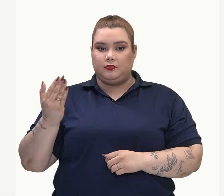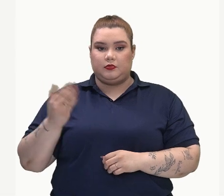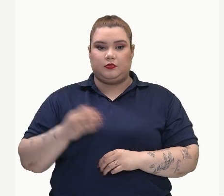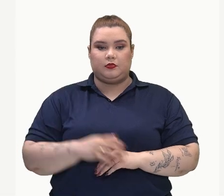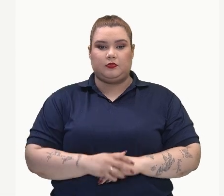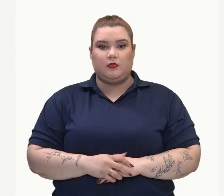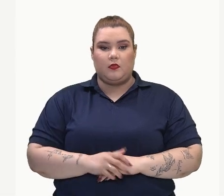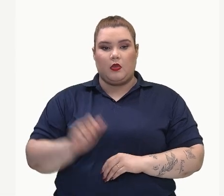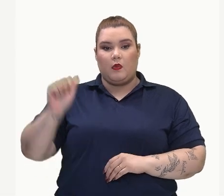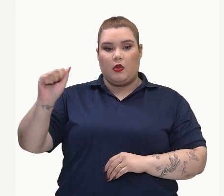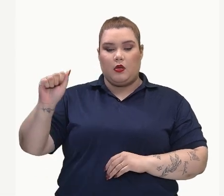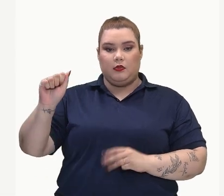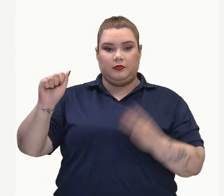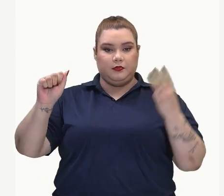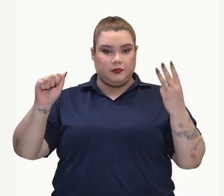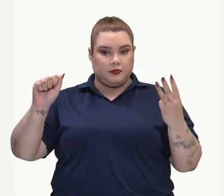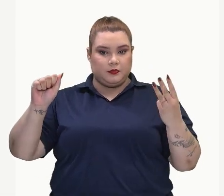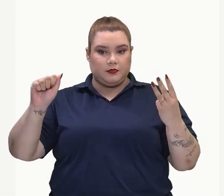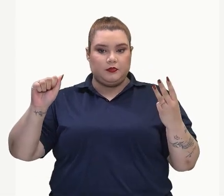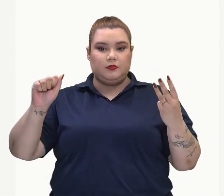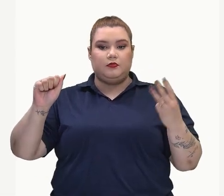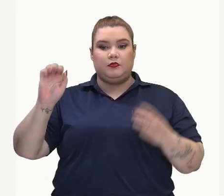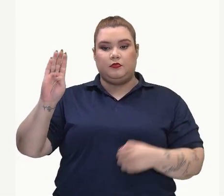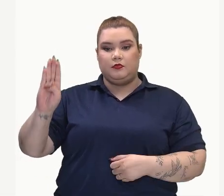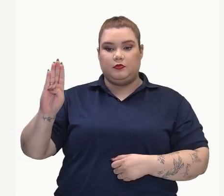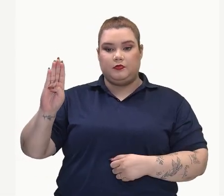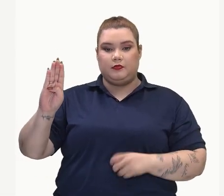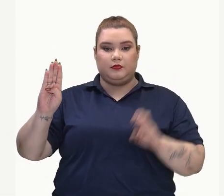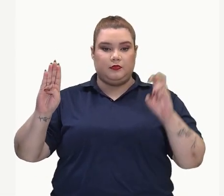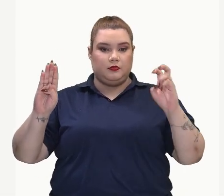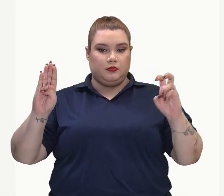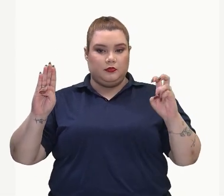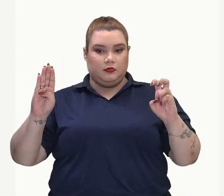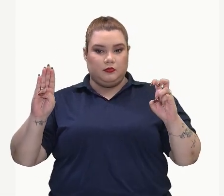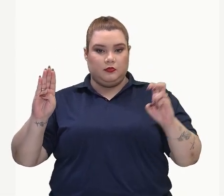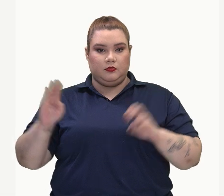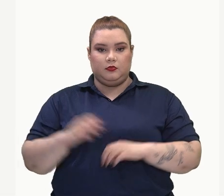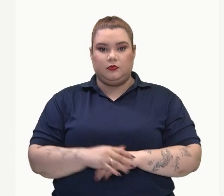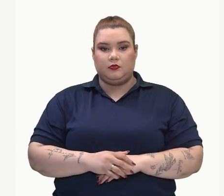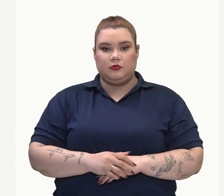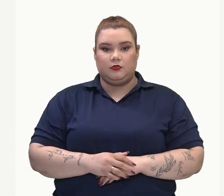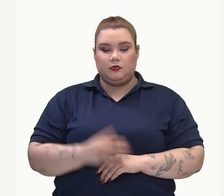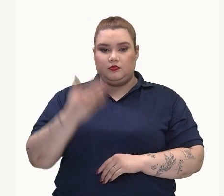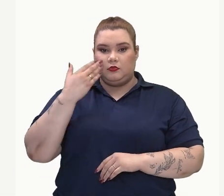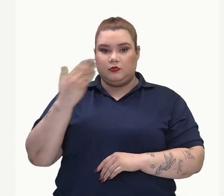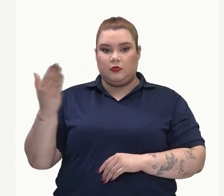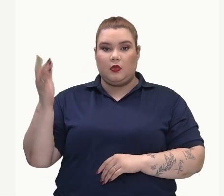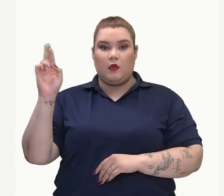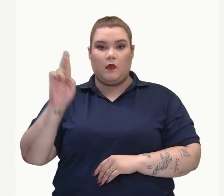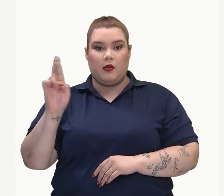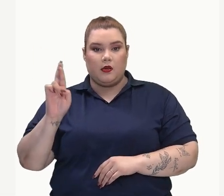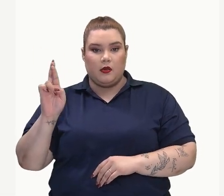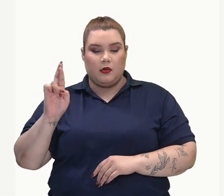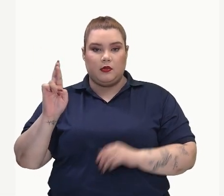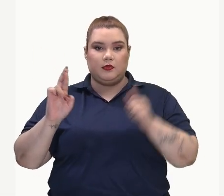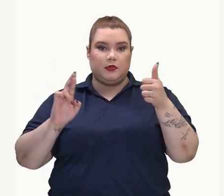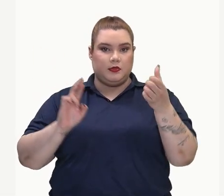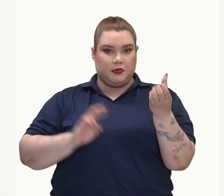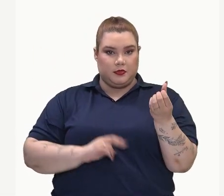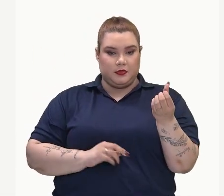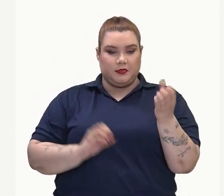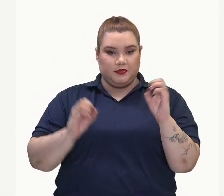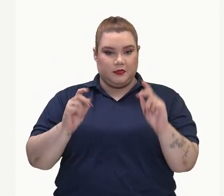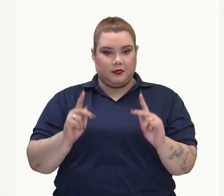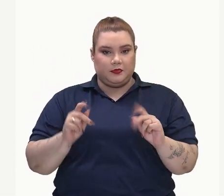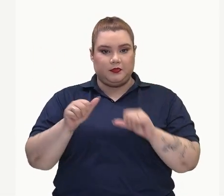Quem vai ser o A? O A é 3. Quem vai ser o B? O B é 5. Quem vai ser o R ao quadrado? 16.